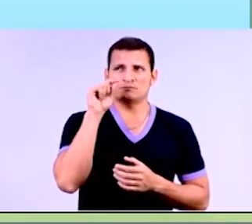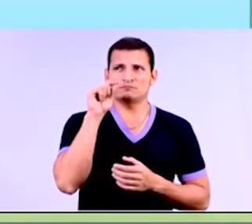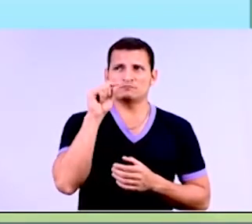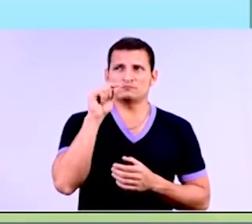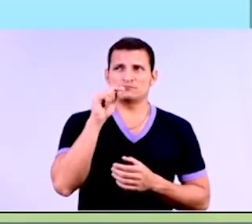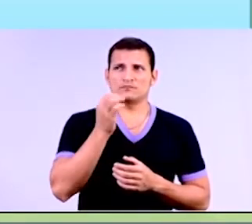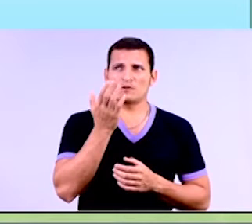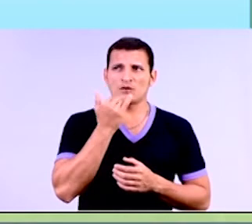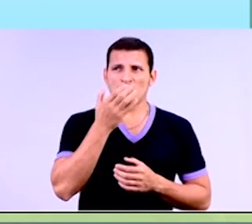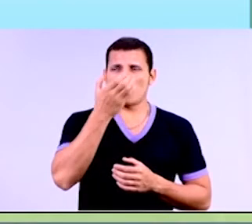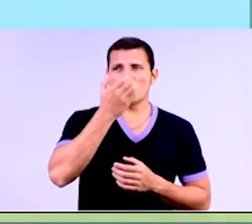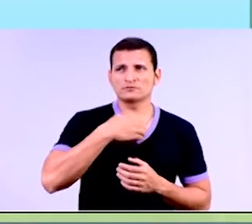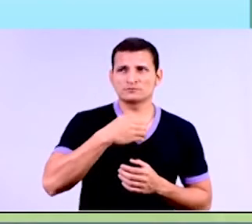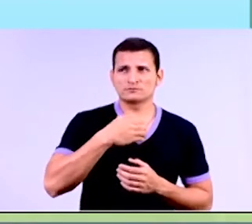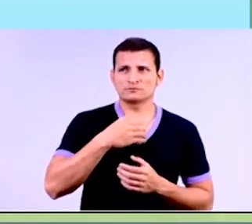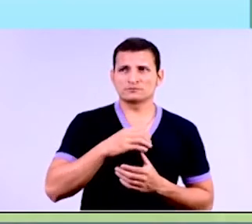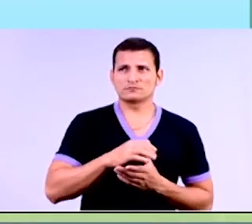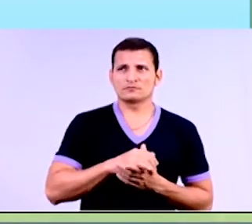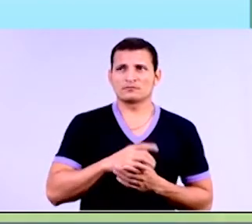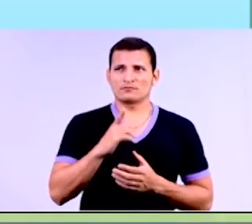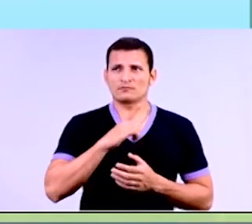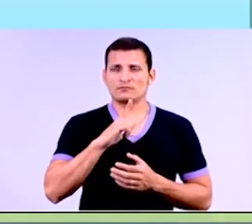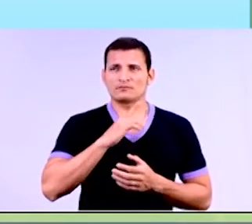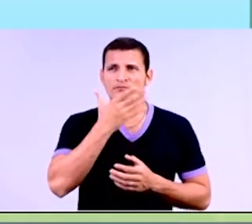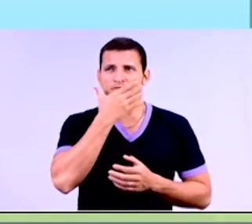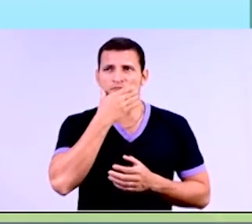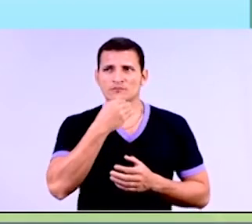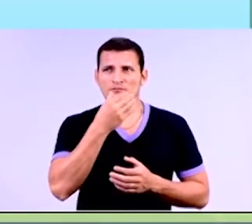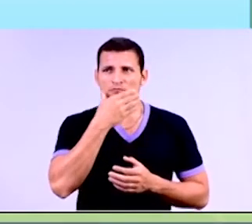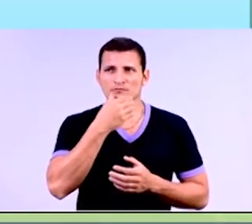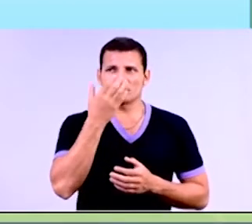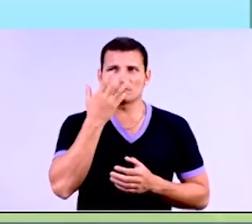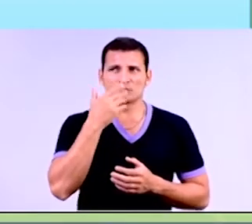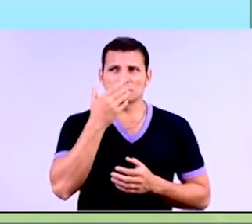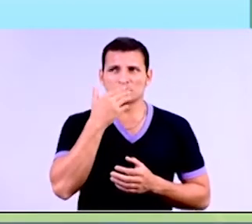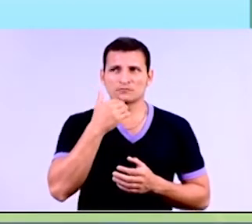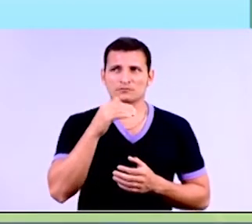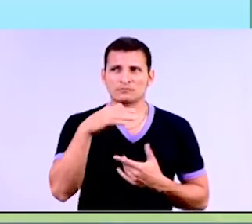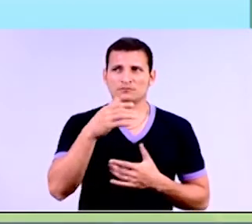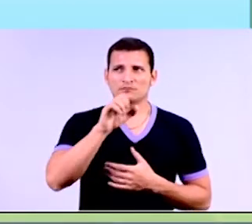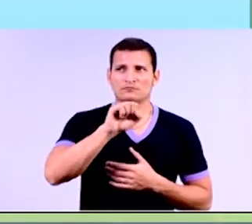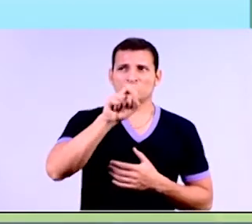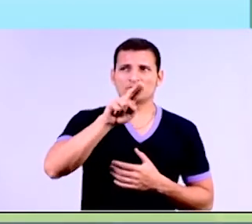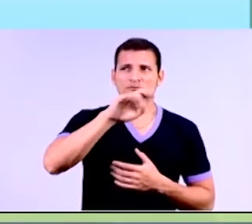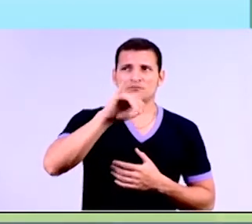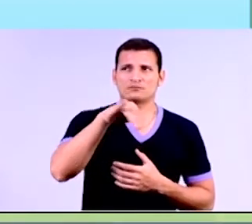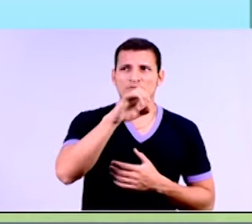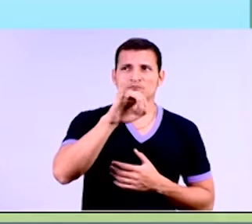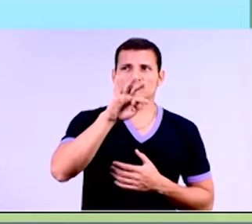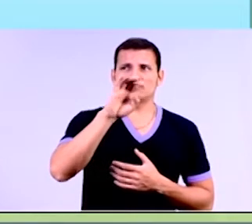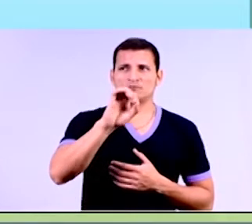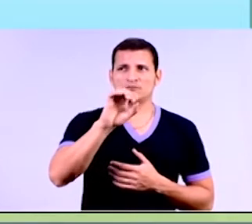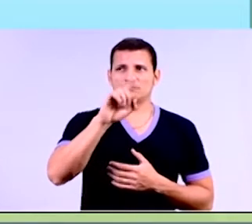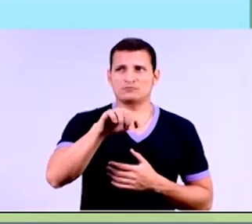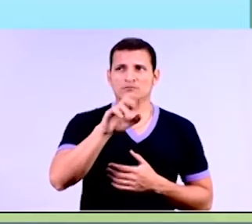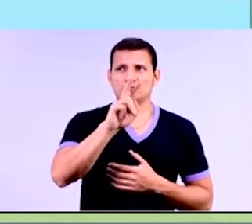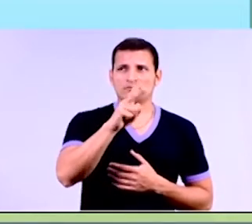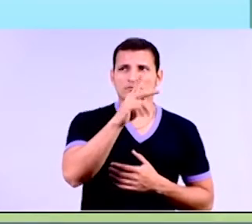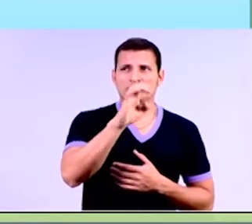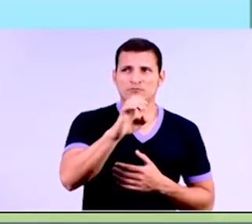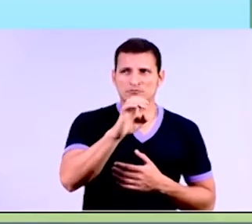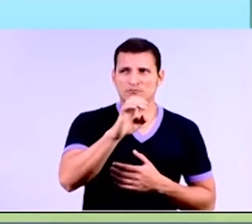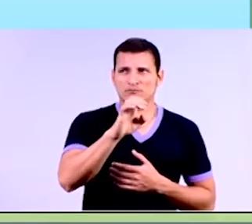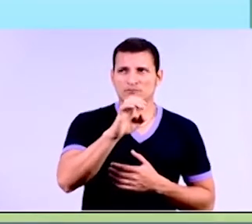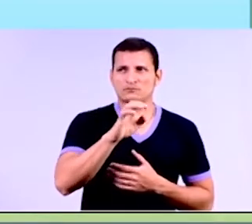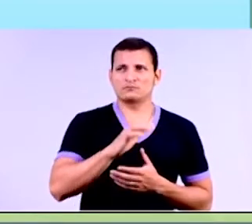preferir comer fruta. Nós temos aqui um menino, então o sujeito é he. He prefers